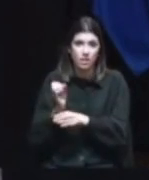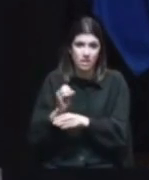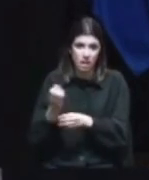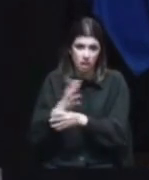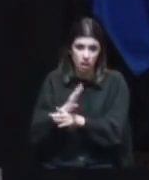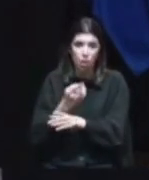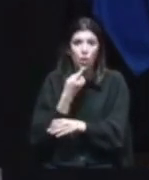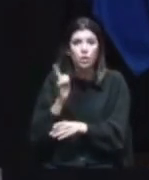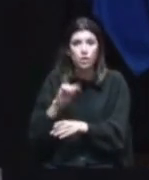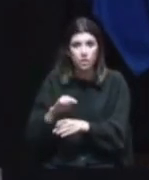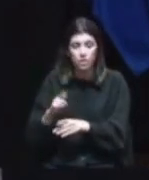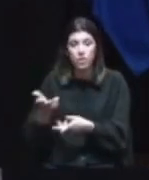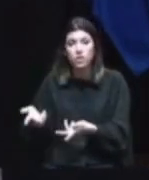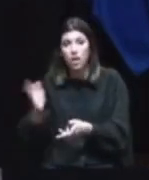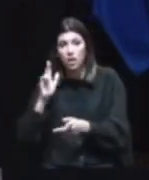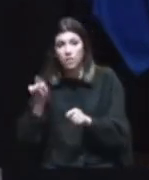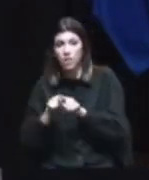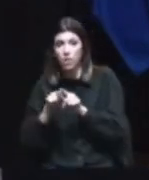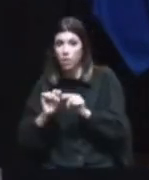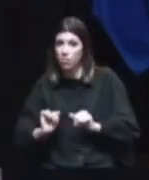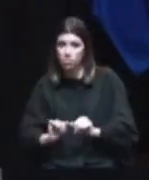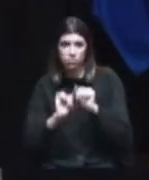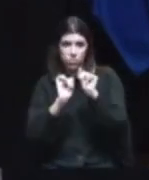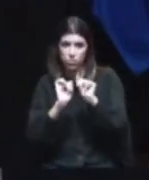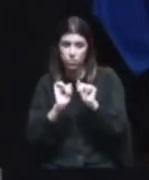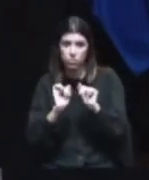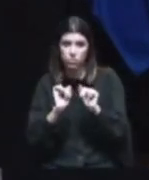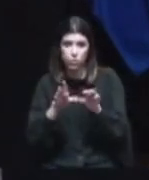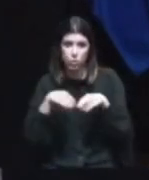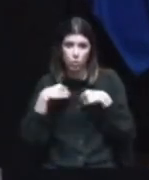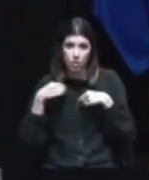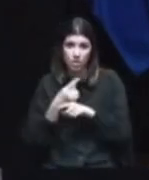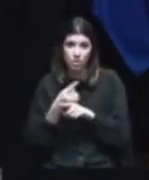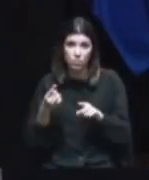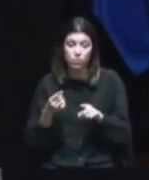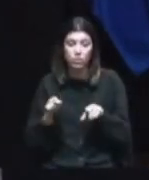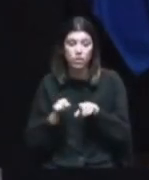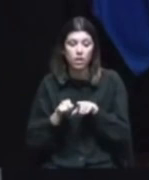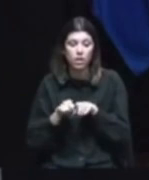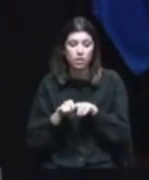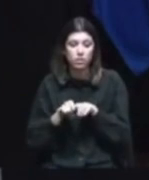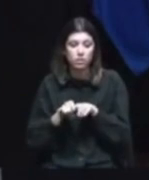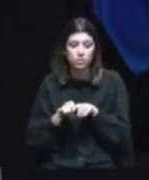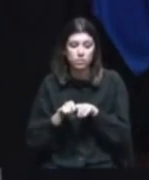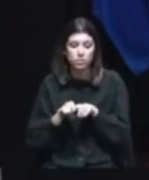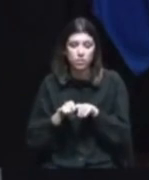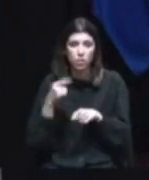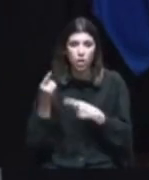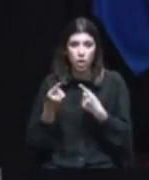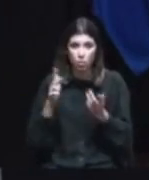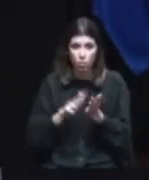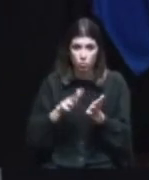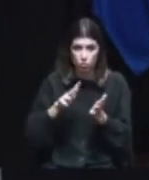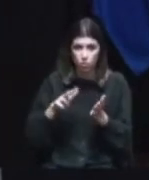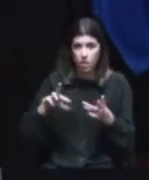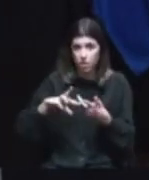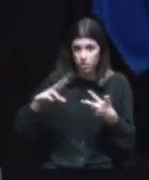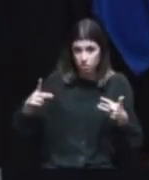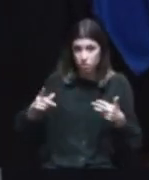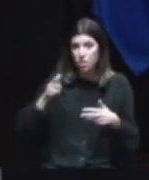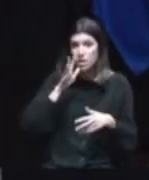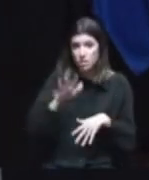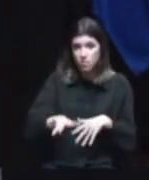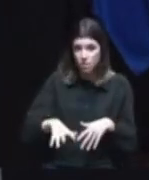Chiado. O Livre condena este recuo, ainda para mais quando este contraria diretamente várias deliberações aprovadas em Câmara Municipal e em Assembleia